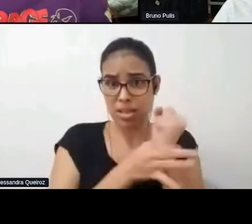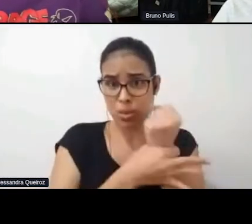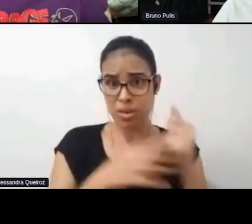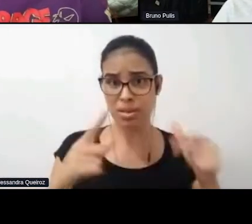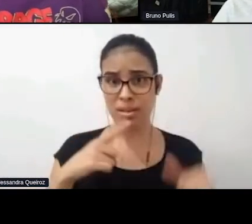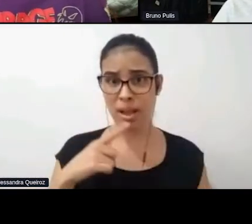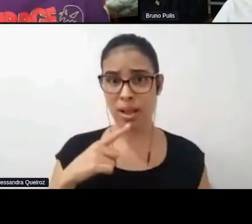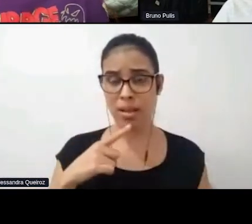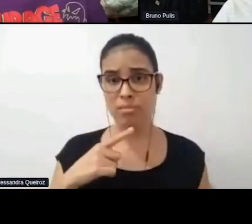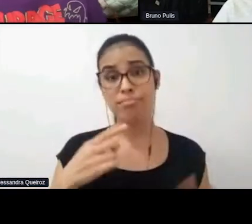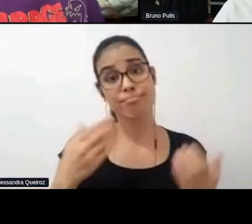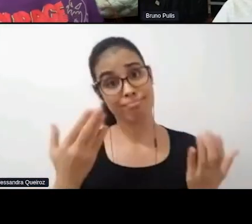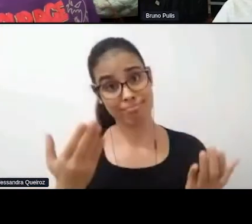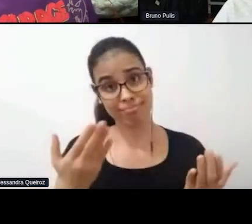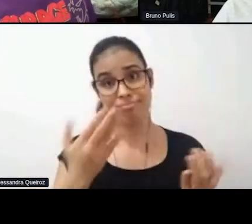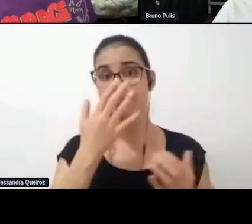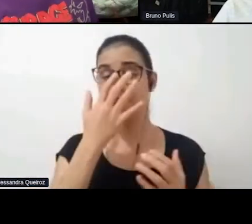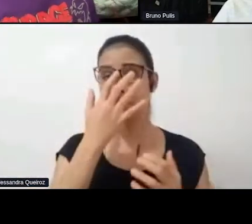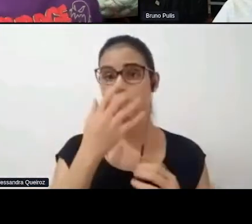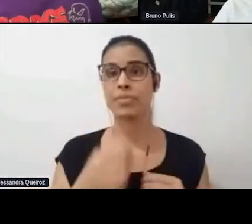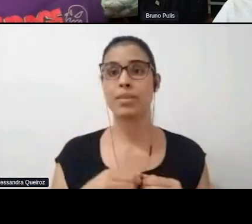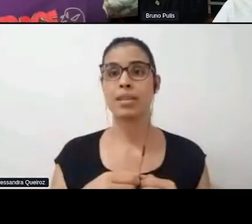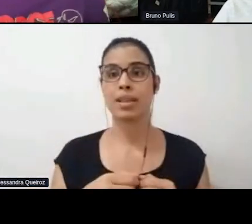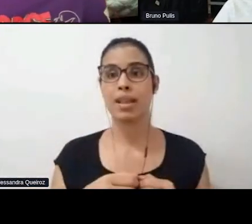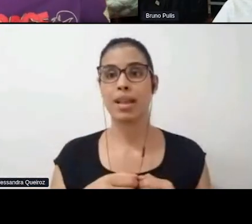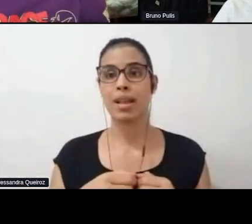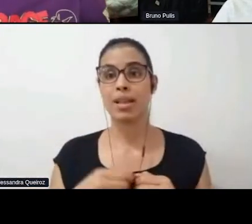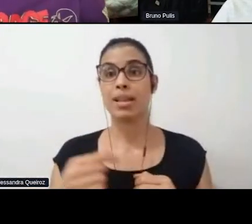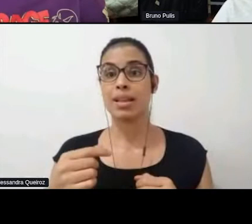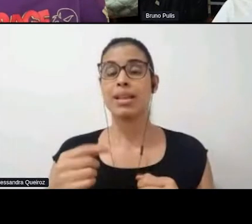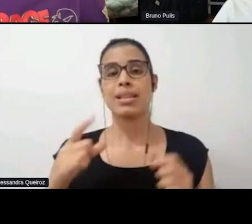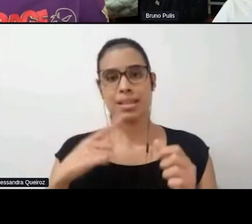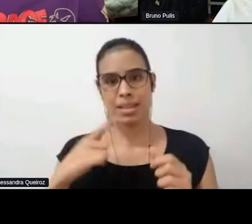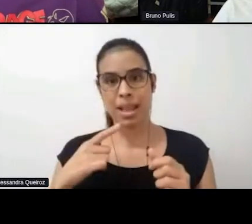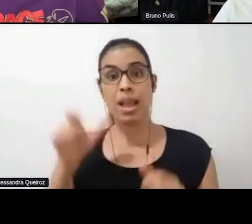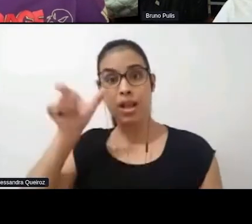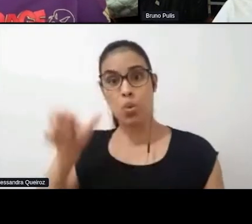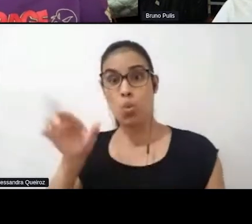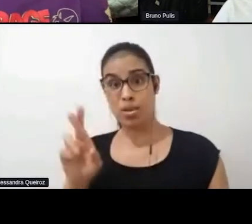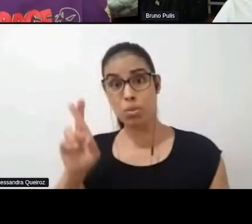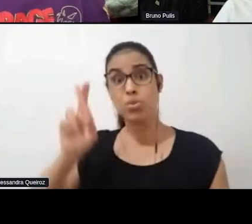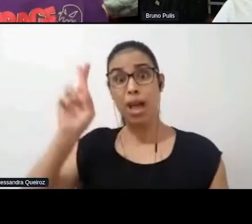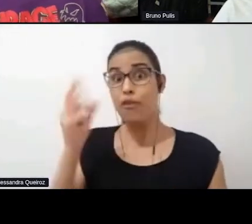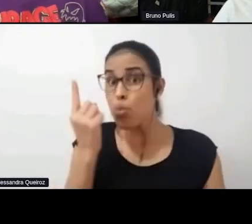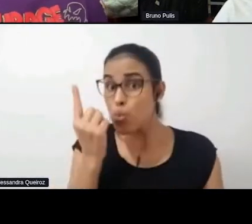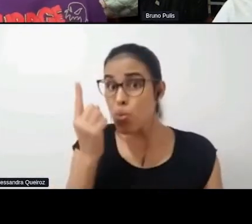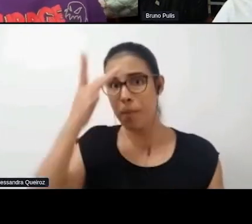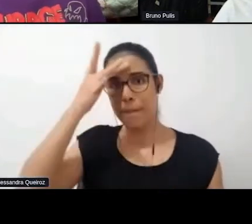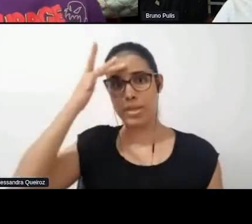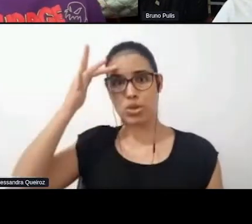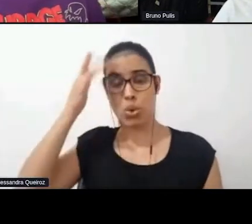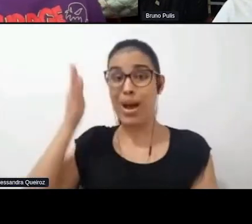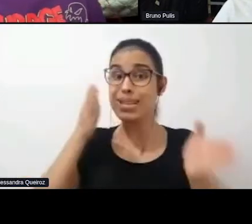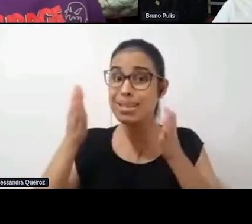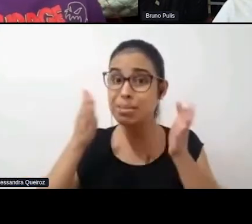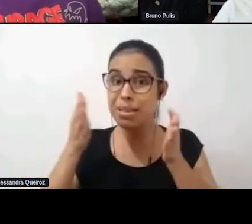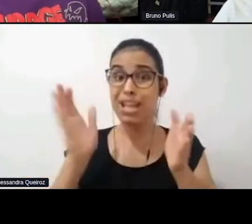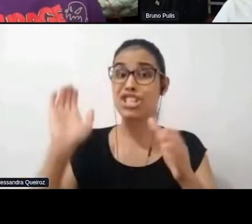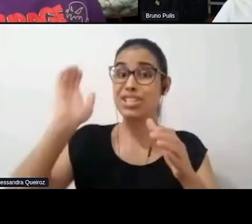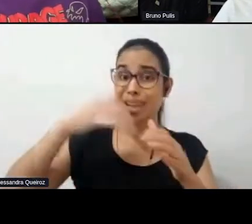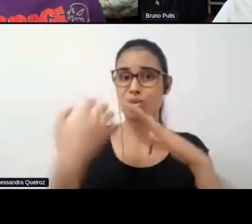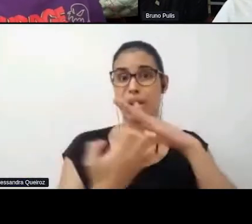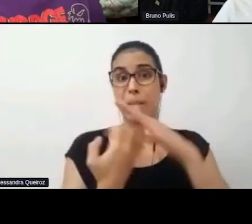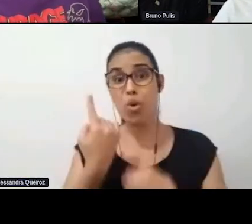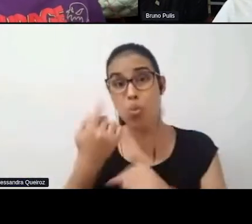visão até, um accessibility champion, como alguns chamam lá fora, né? Pelo menos uma pessoa de acessibilidade na empresa é, de